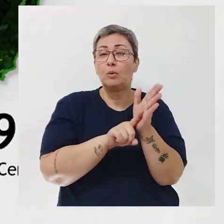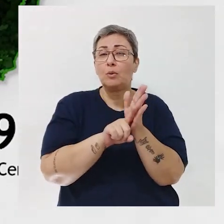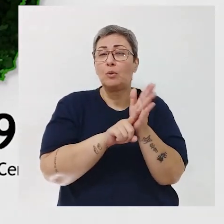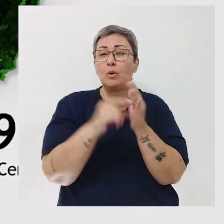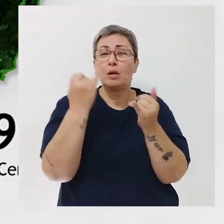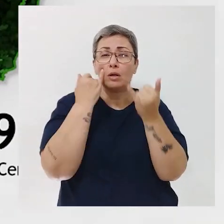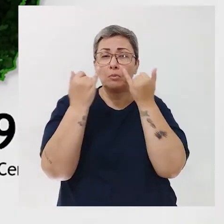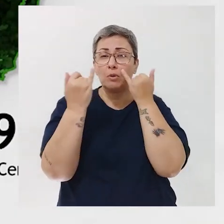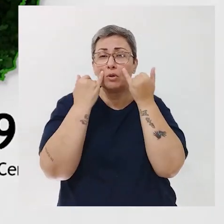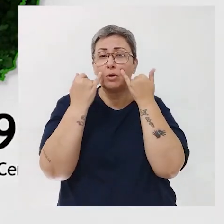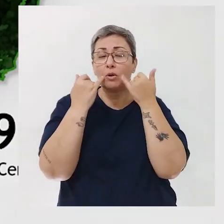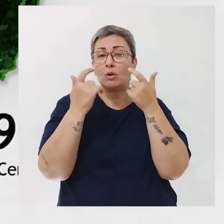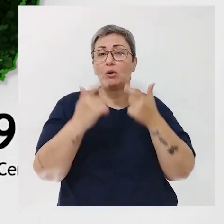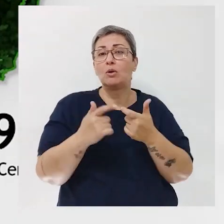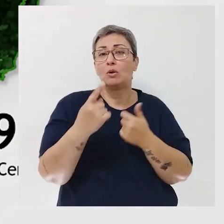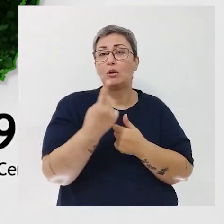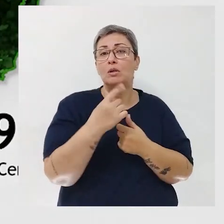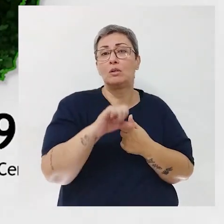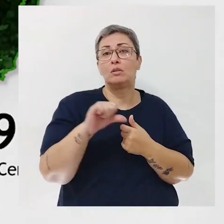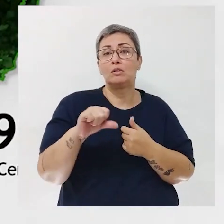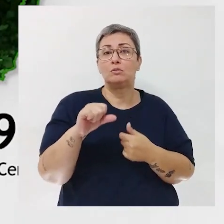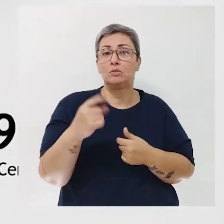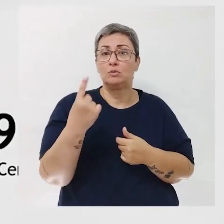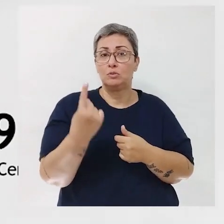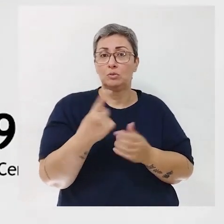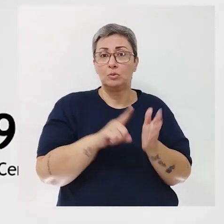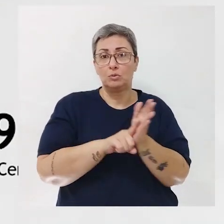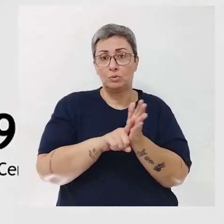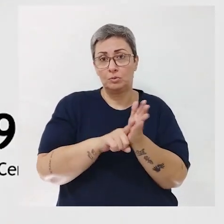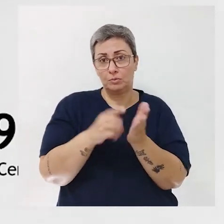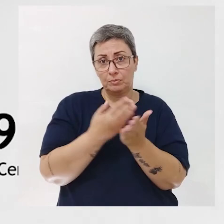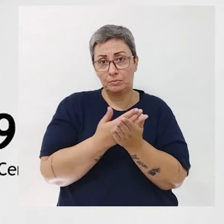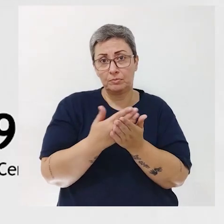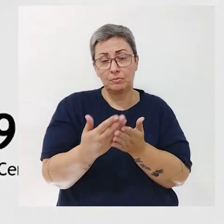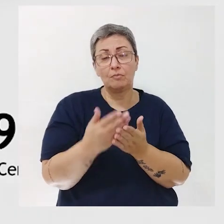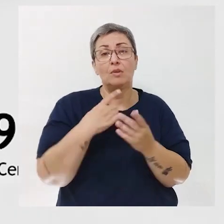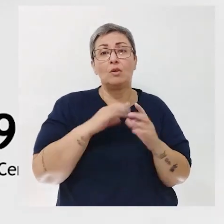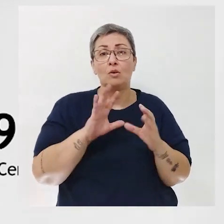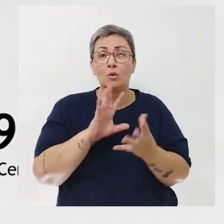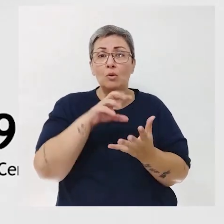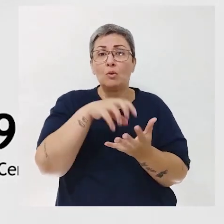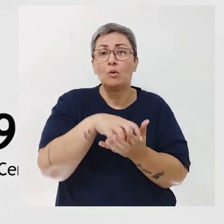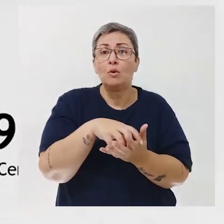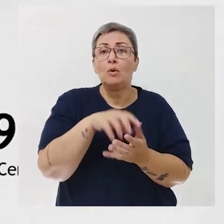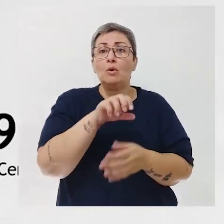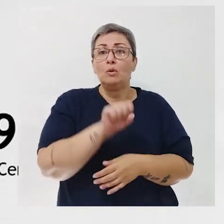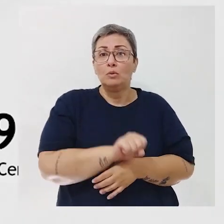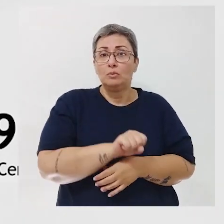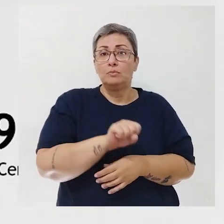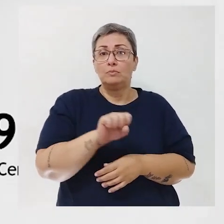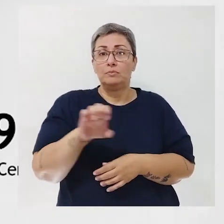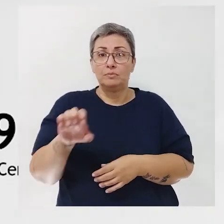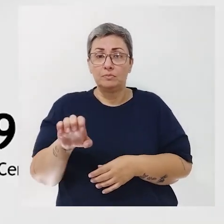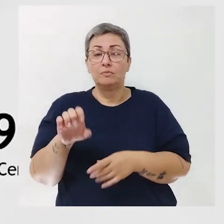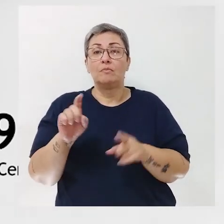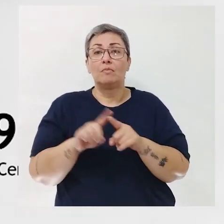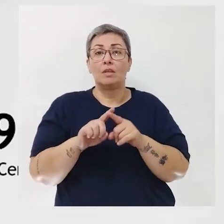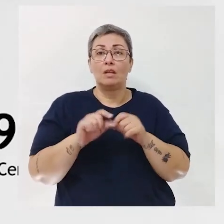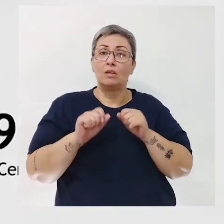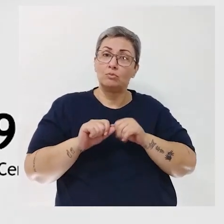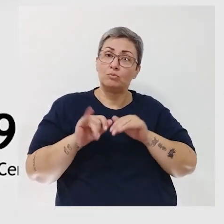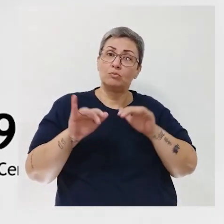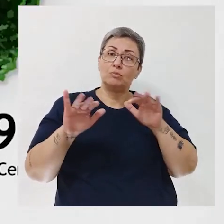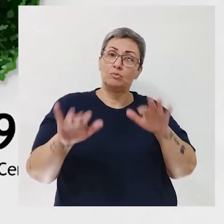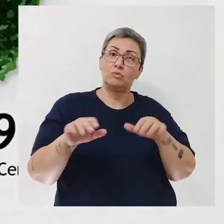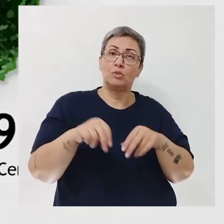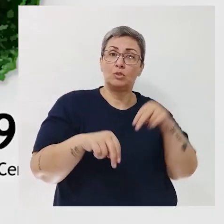levantar informações, nesse caso, em 1991. O serviço estava concentrado no Sul e no Sudeste. A cobertura